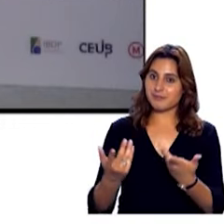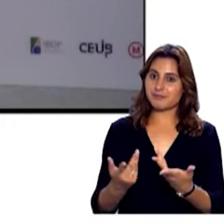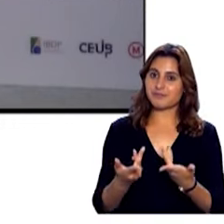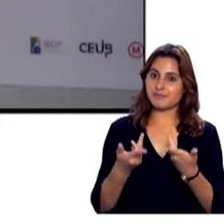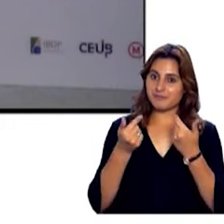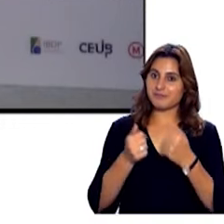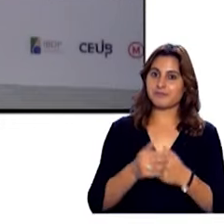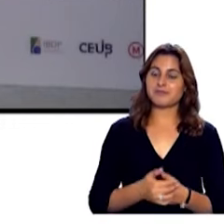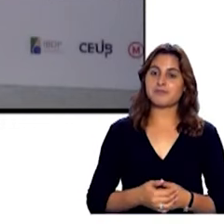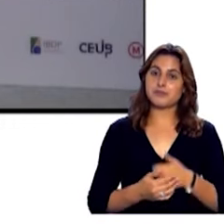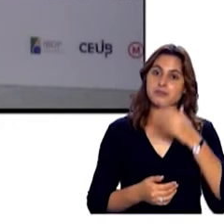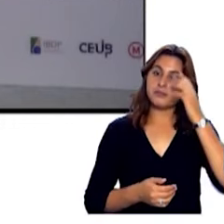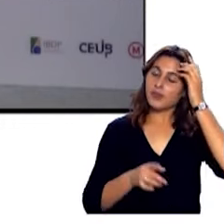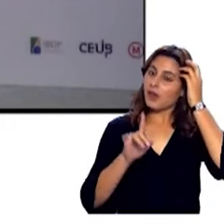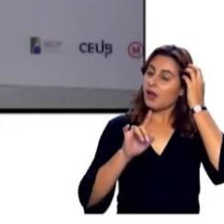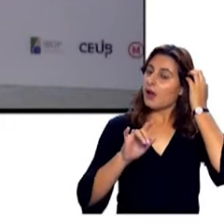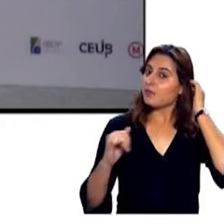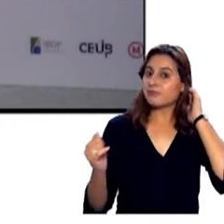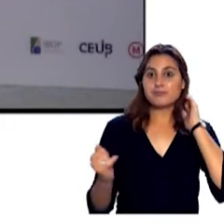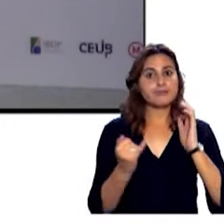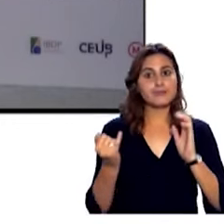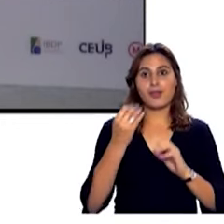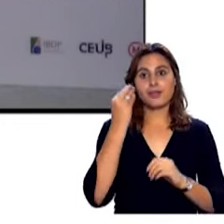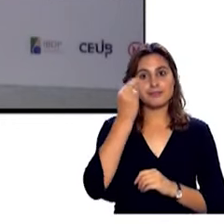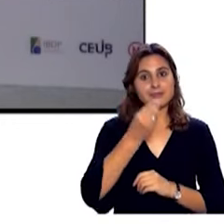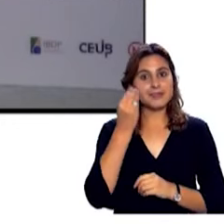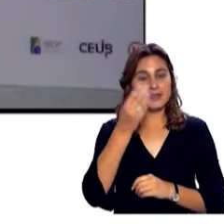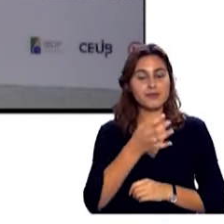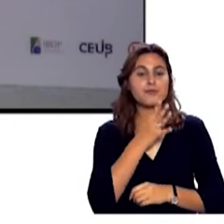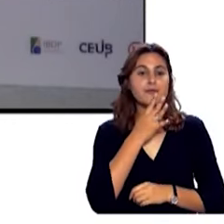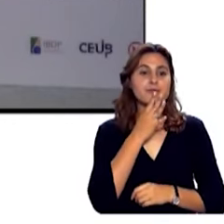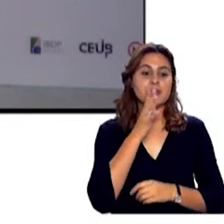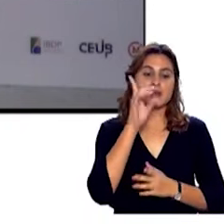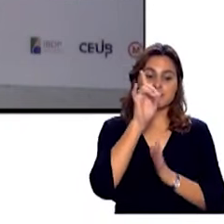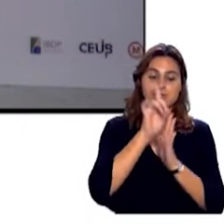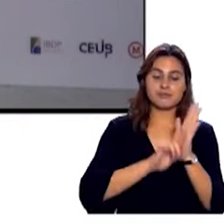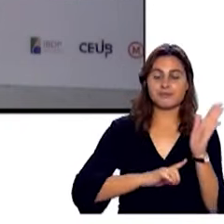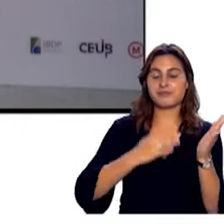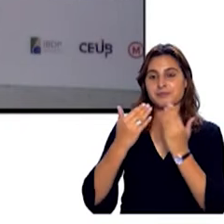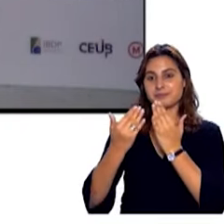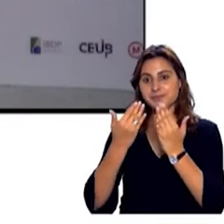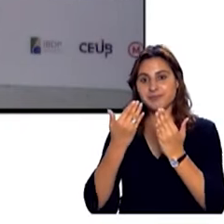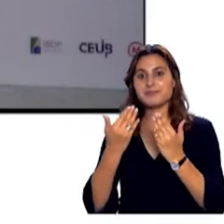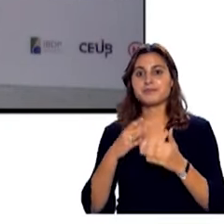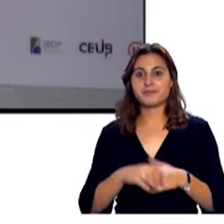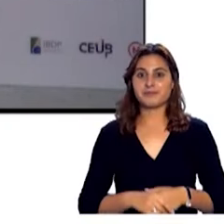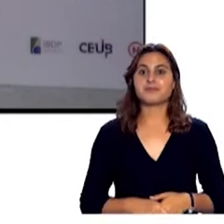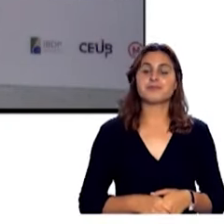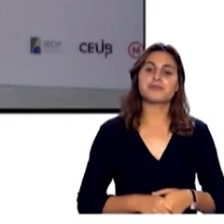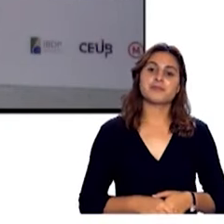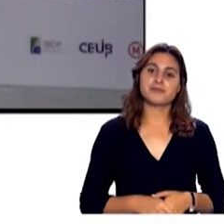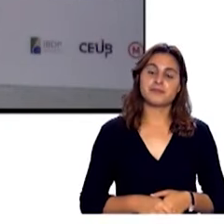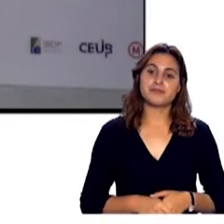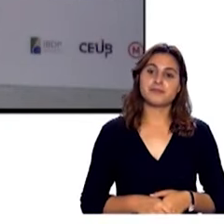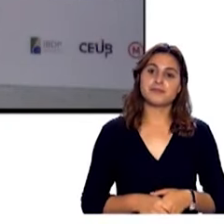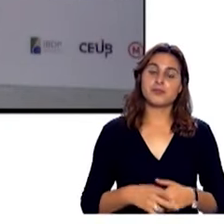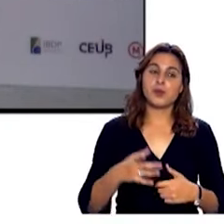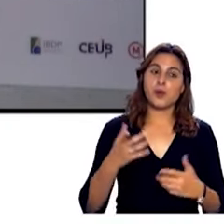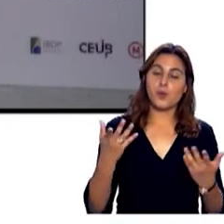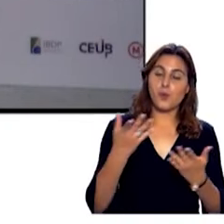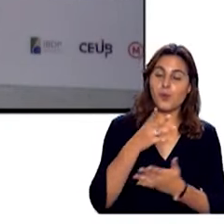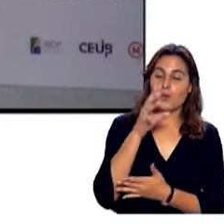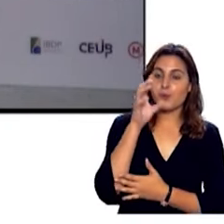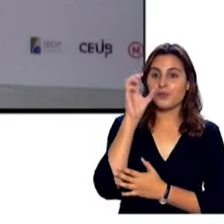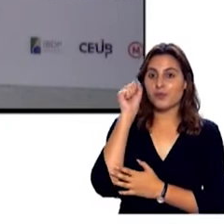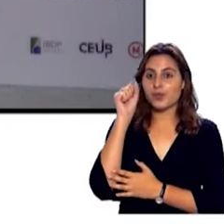uma das mais importantes experiências que eu conheço em Direito comparado à proposta dos Filtros recursais né aquilo que a gente ouviu aqui hoje é